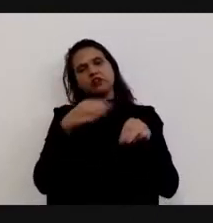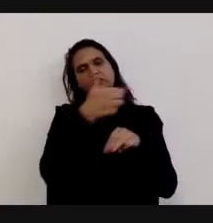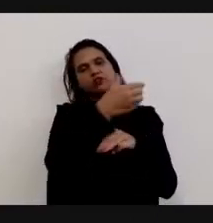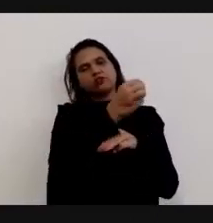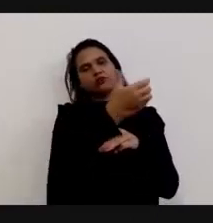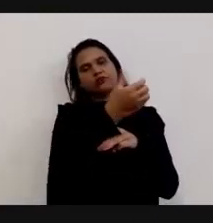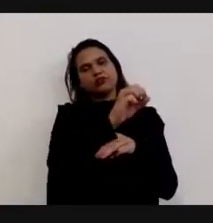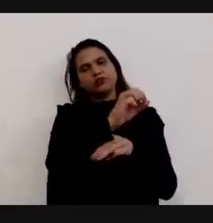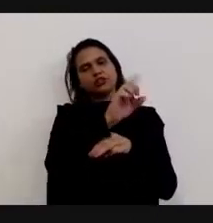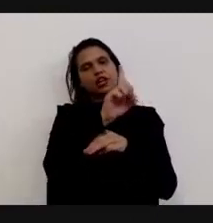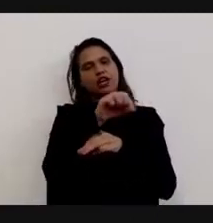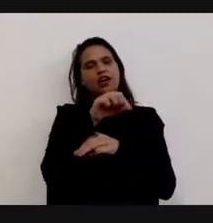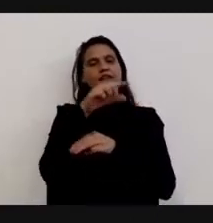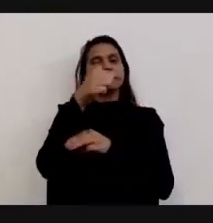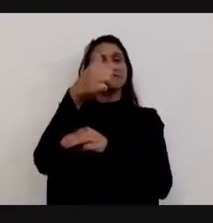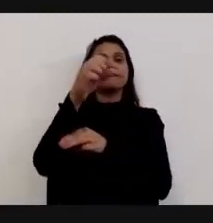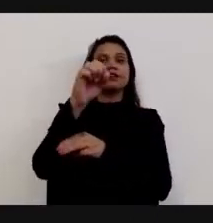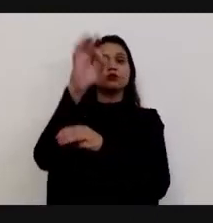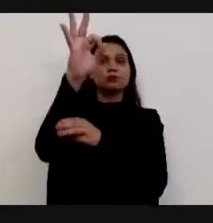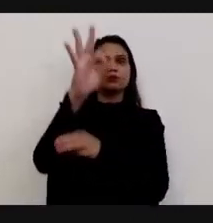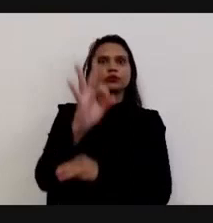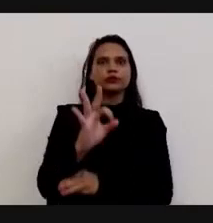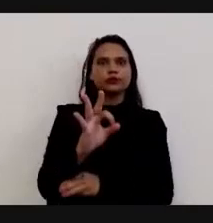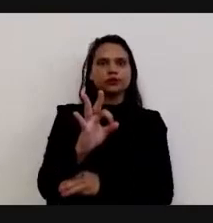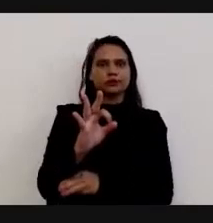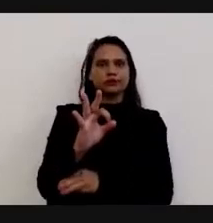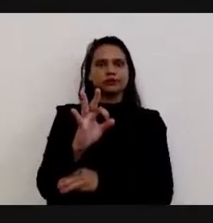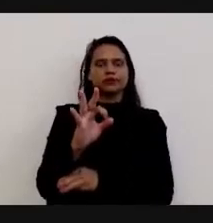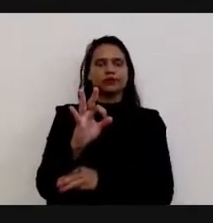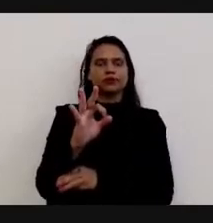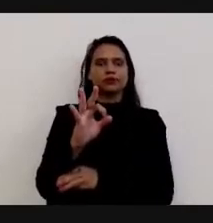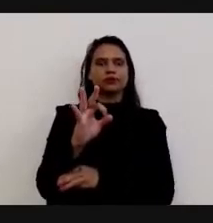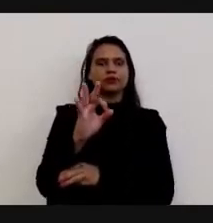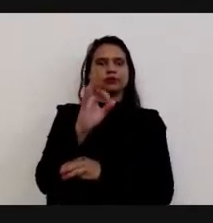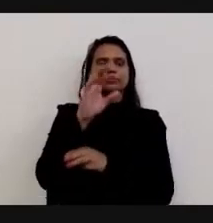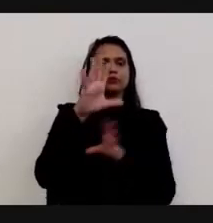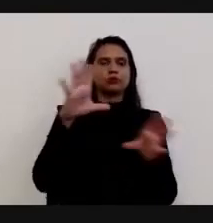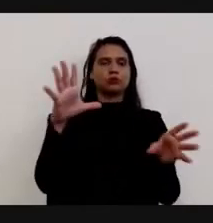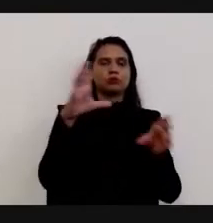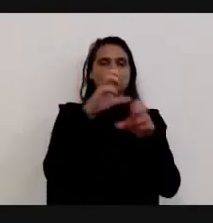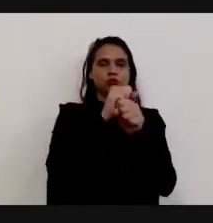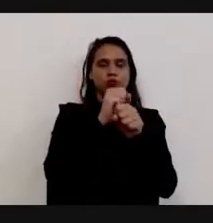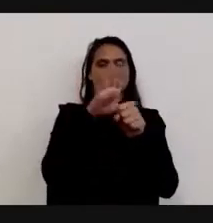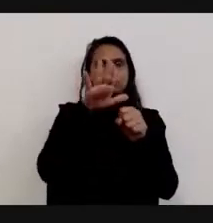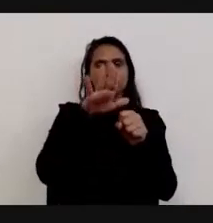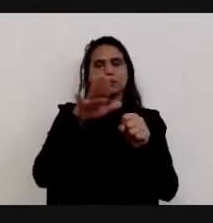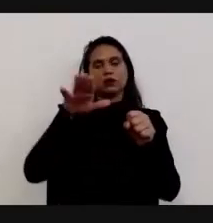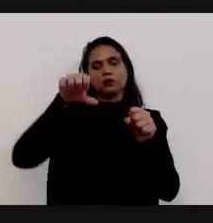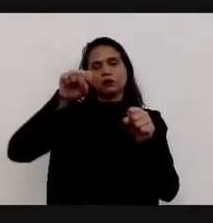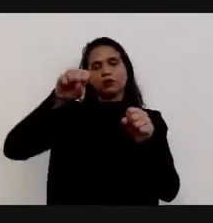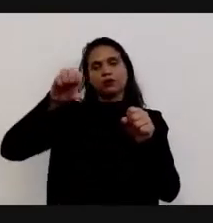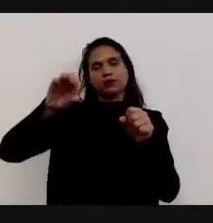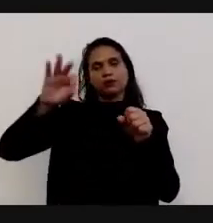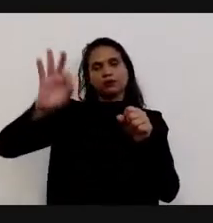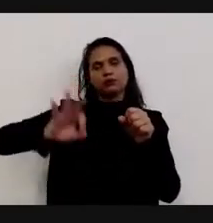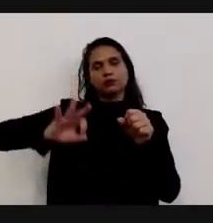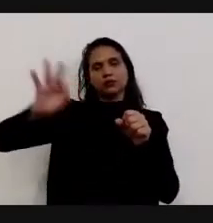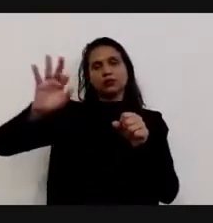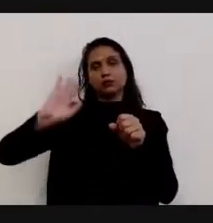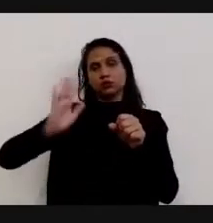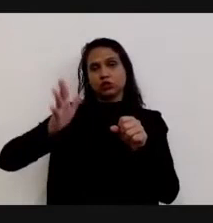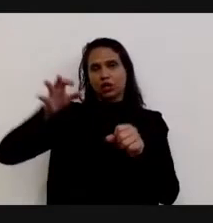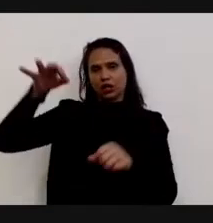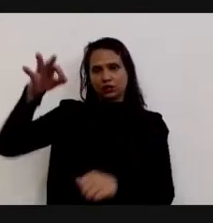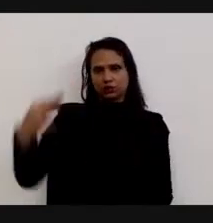2020. Era o 20% do montante, com 80% com finalidade definida. Aí, no 2021,